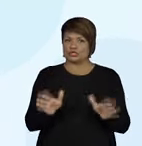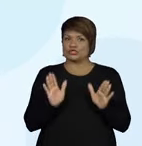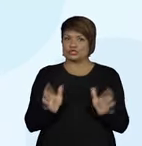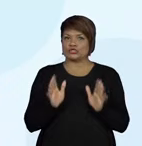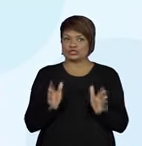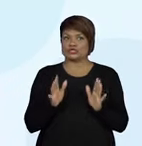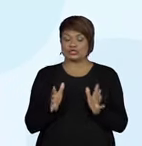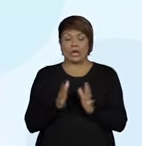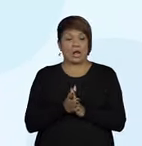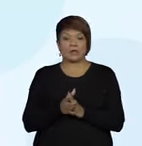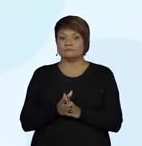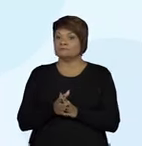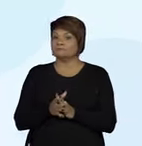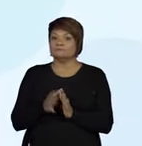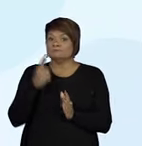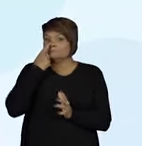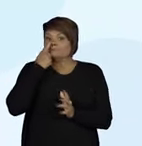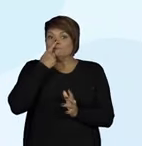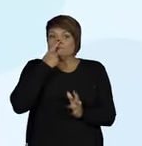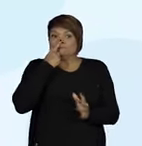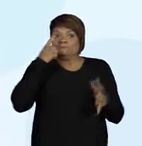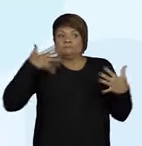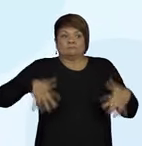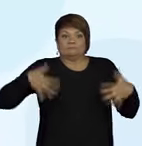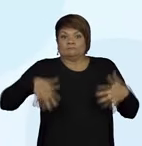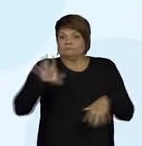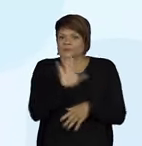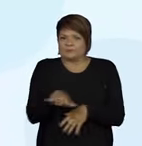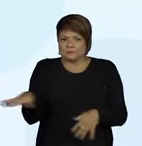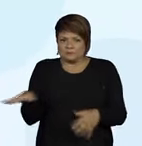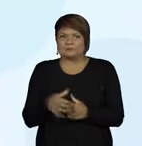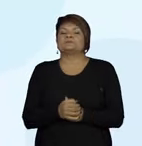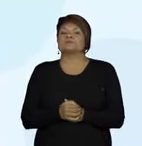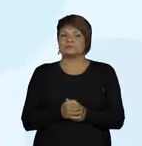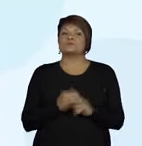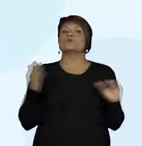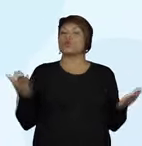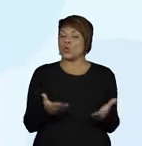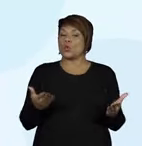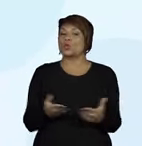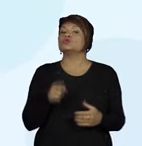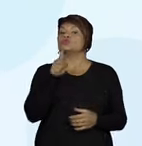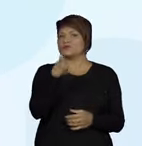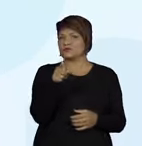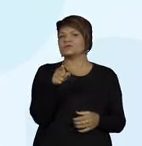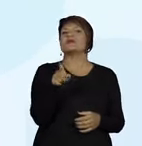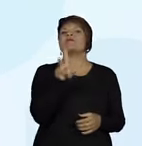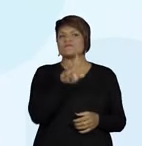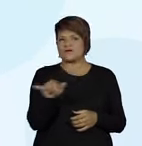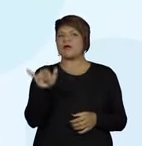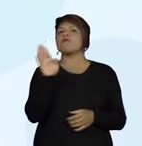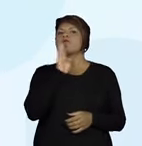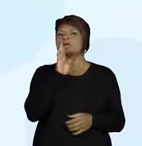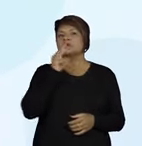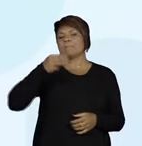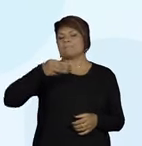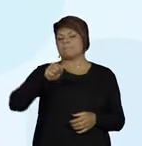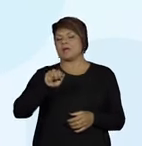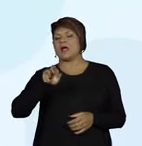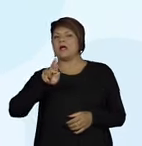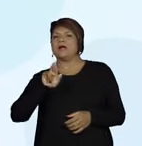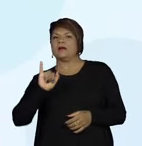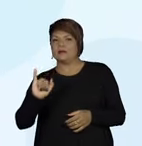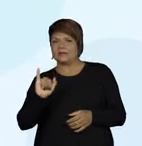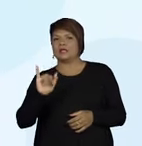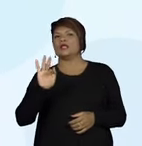febre da criançada. Hoje você conhecerá a Mari Fulfaro, uma